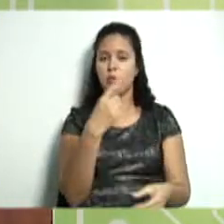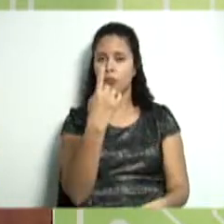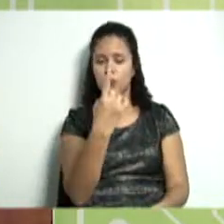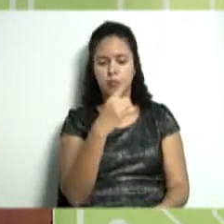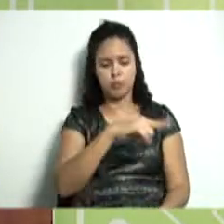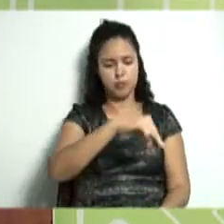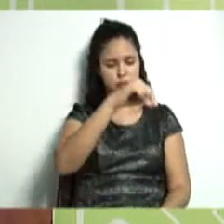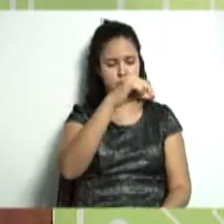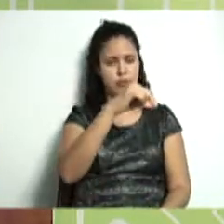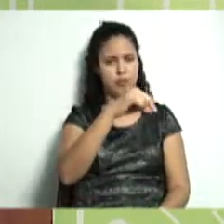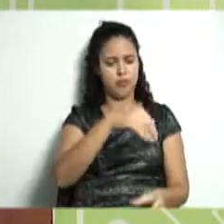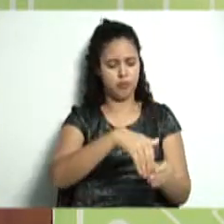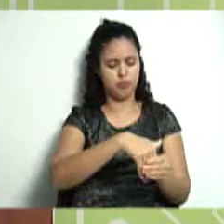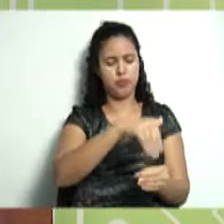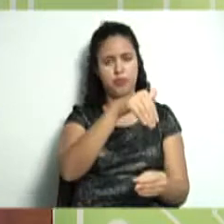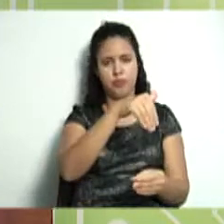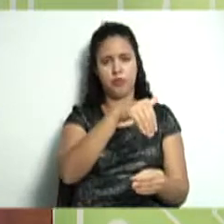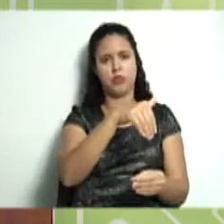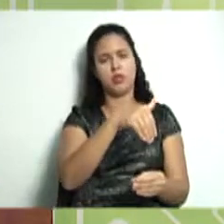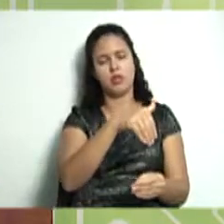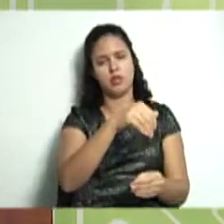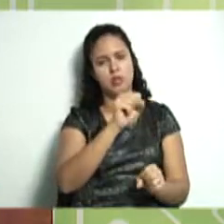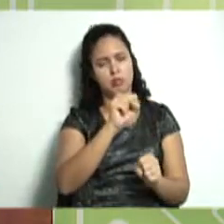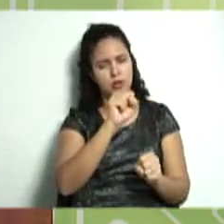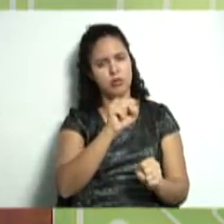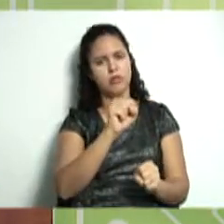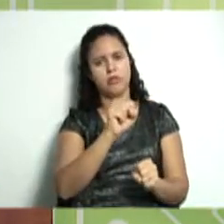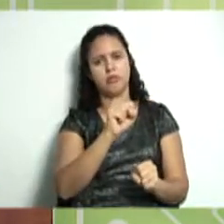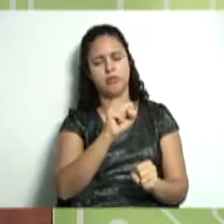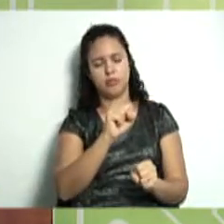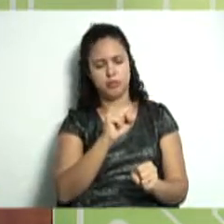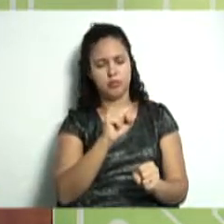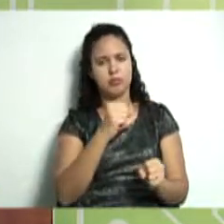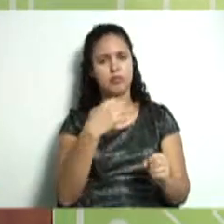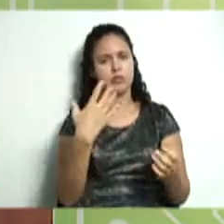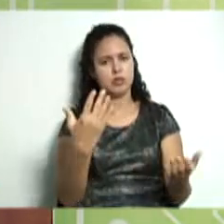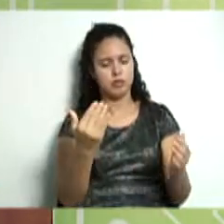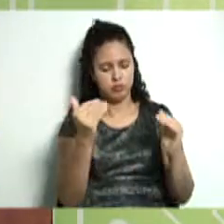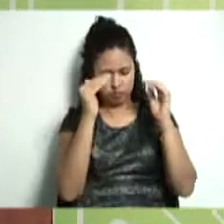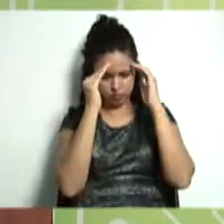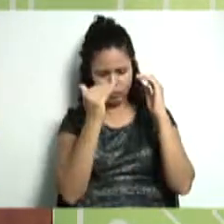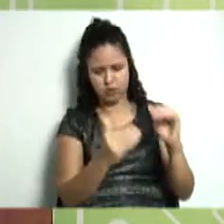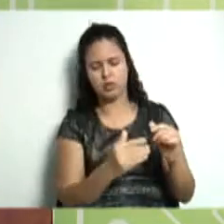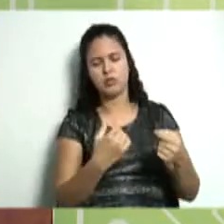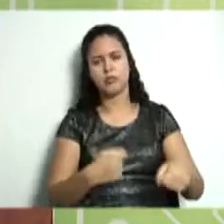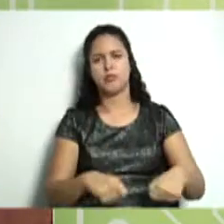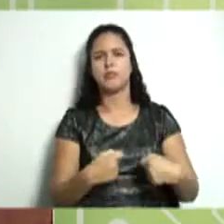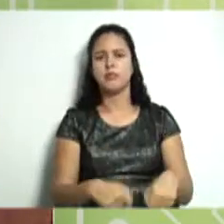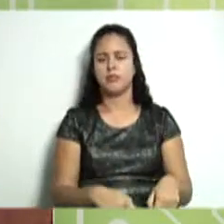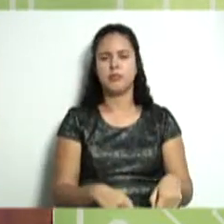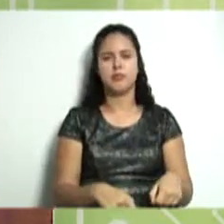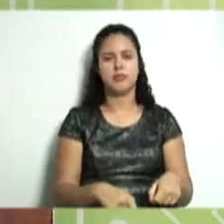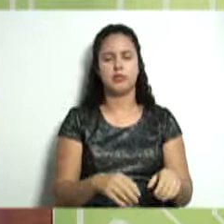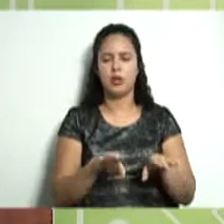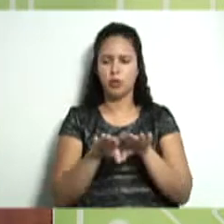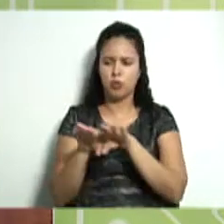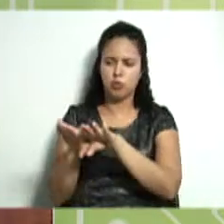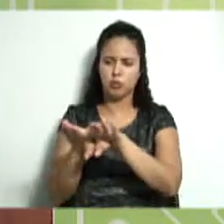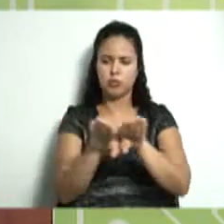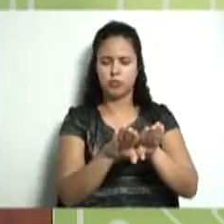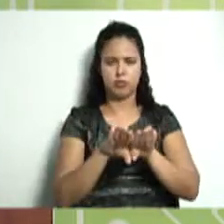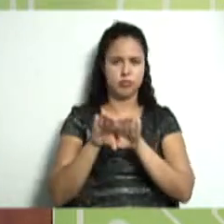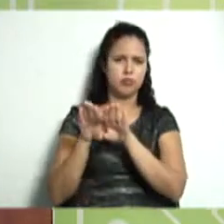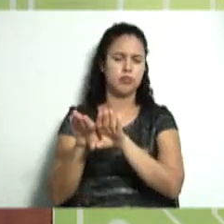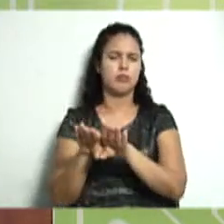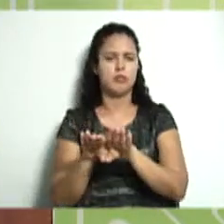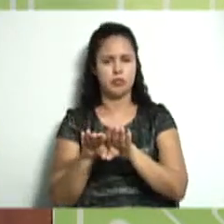foi votada, é porque a maioria viu que da outra forma seria melhor. Então, deve ter um comum acordo, uma